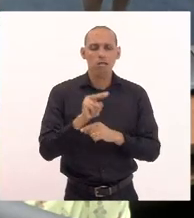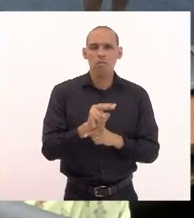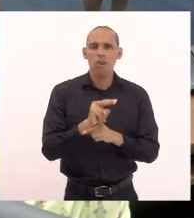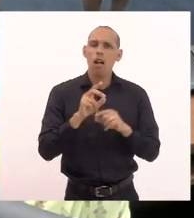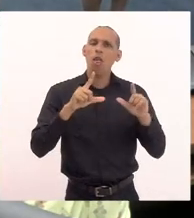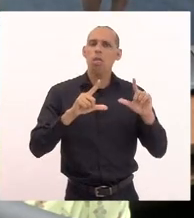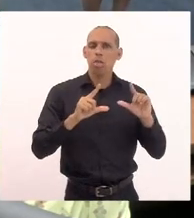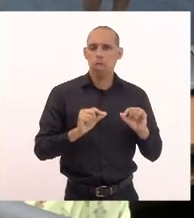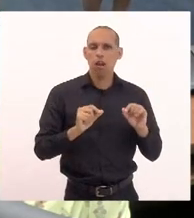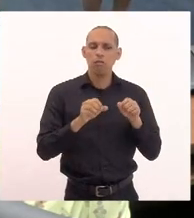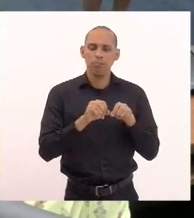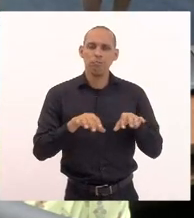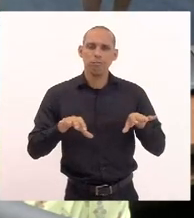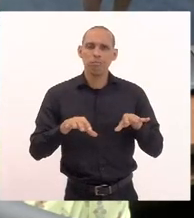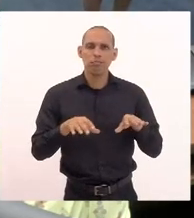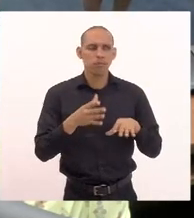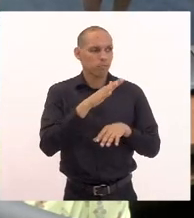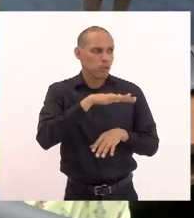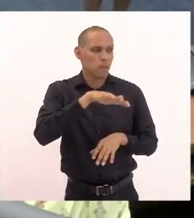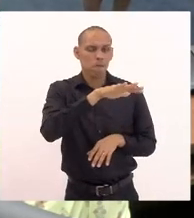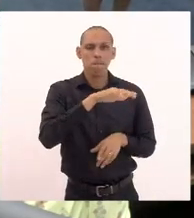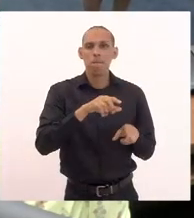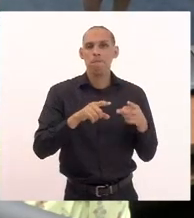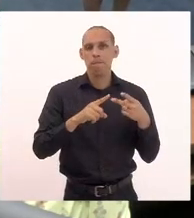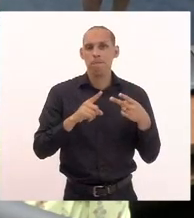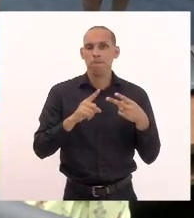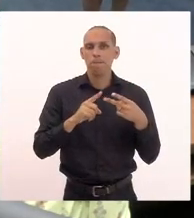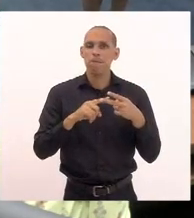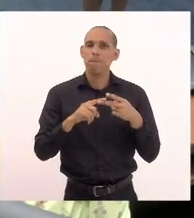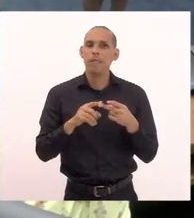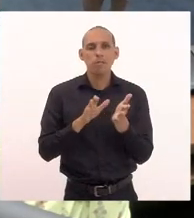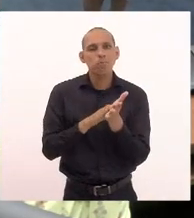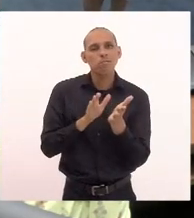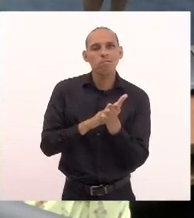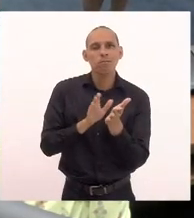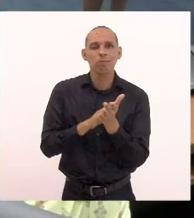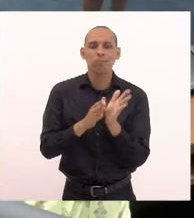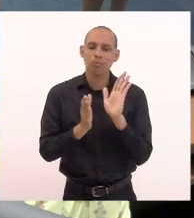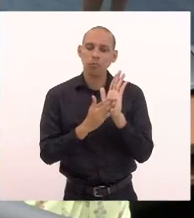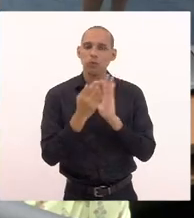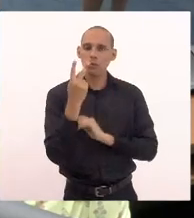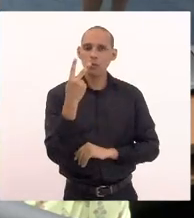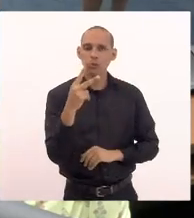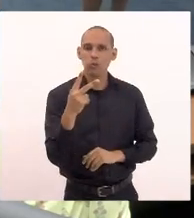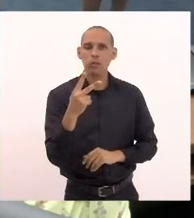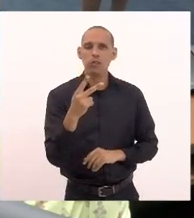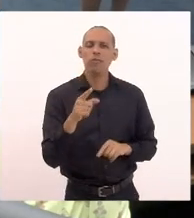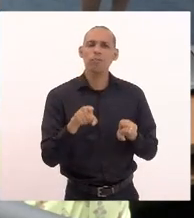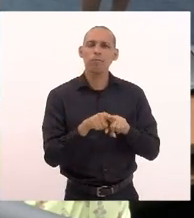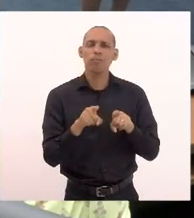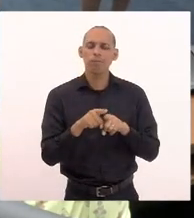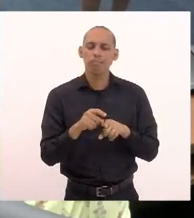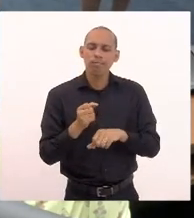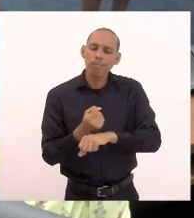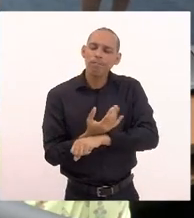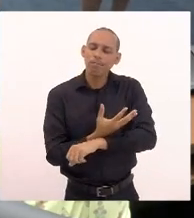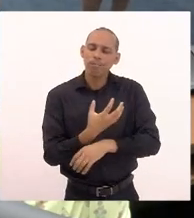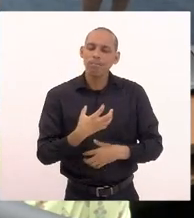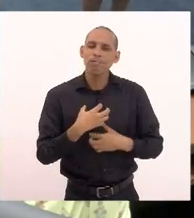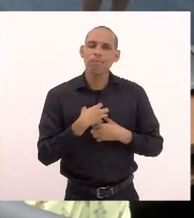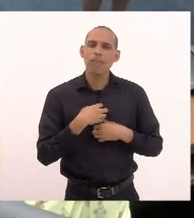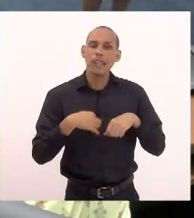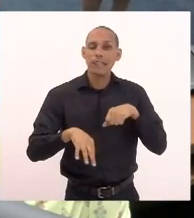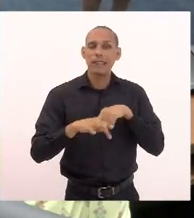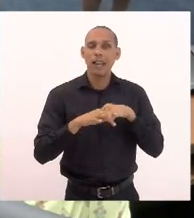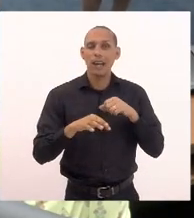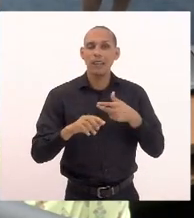povo petropolitano. Segundo, presidente, queria elogiar a sua proposição, a sensibilidade e a técnica